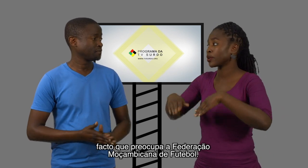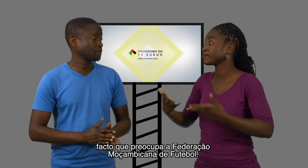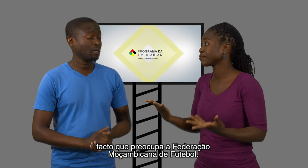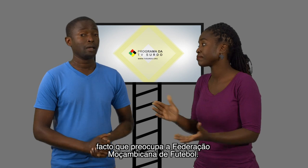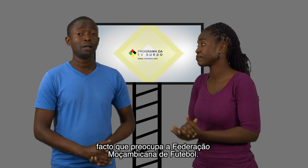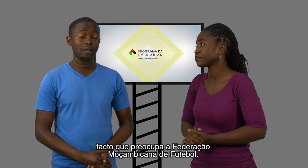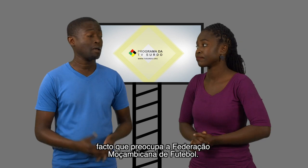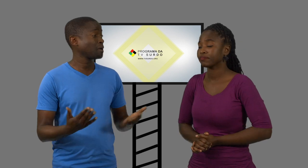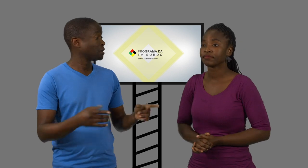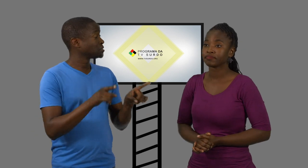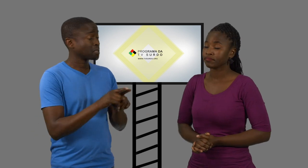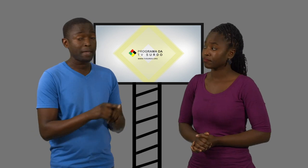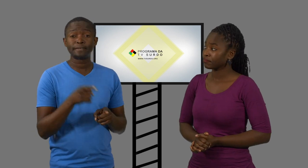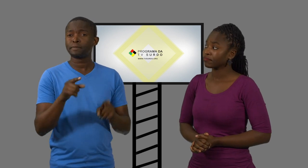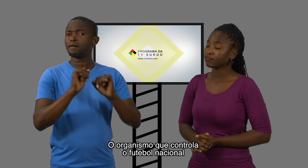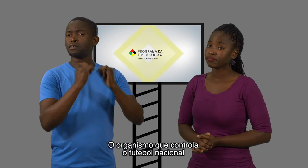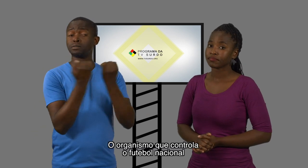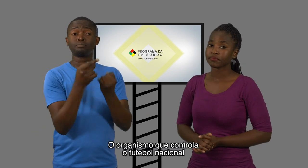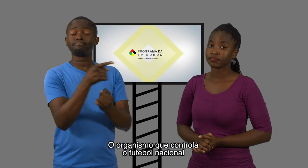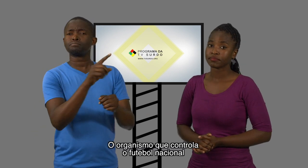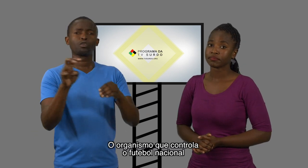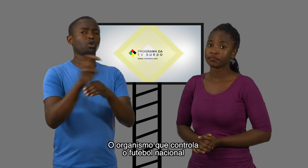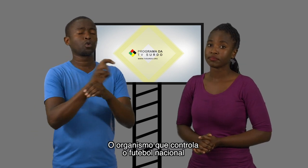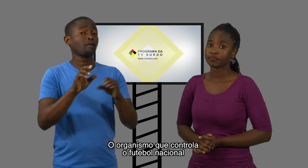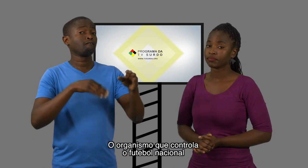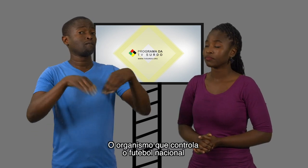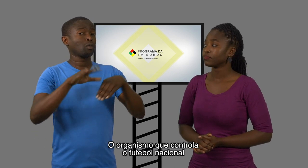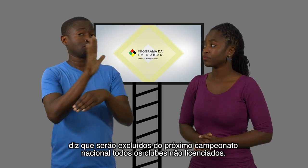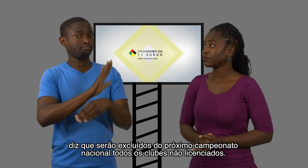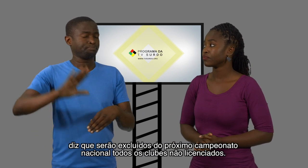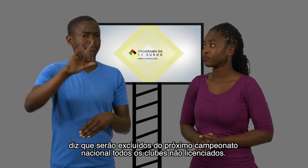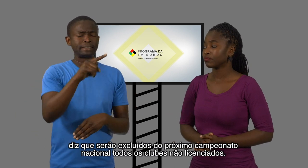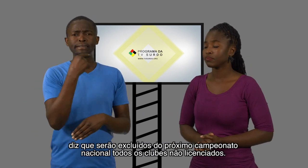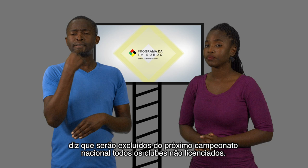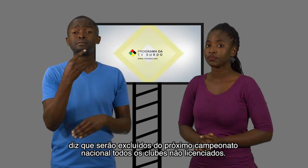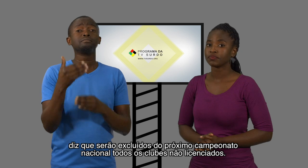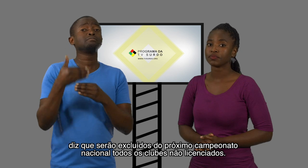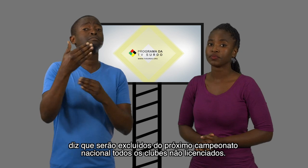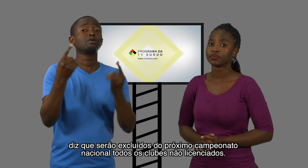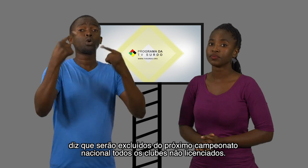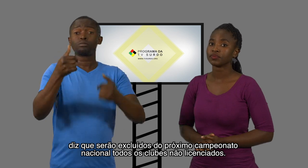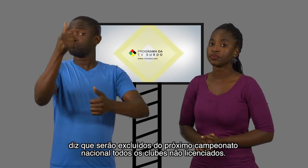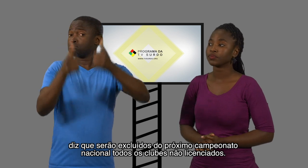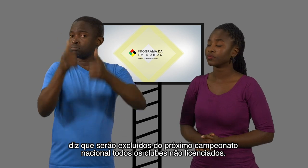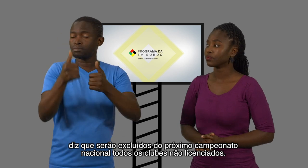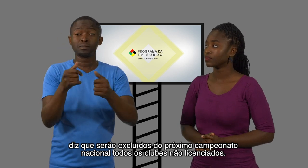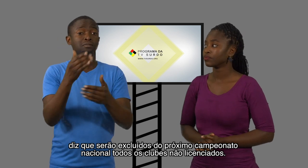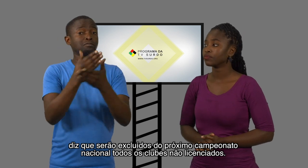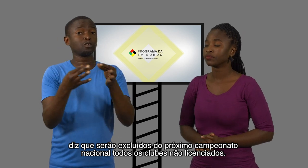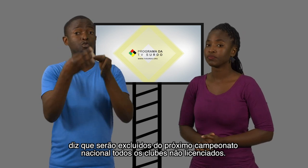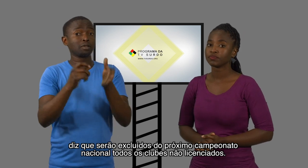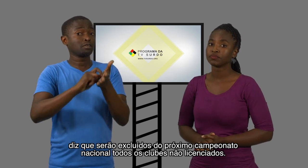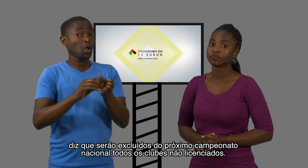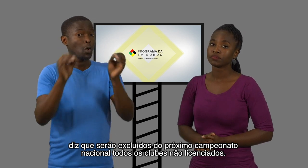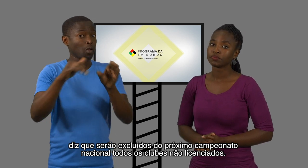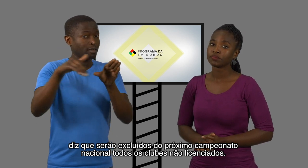Moçambicana de Futebol. O organismo que controla o futebol nacional diz que serão excluídos do próximo campeonato